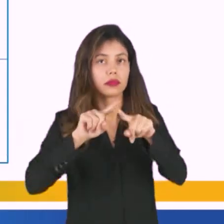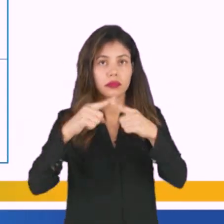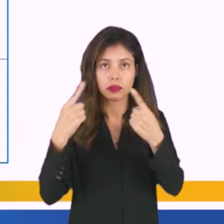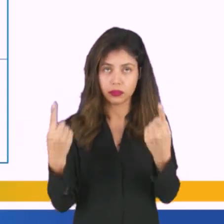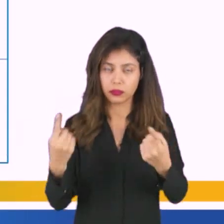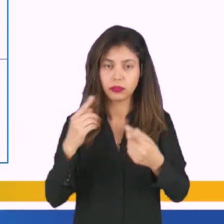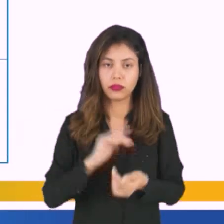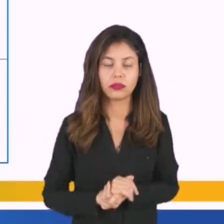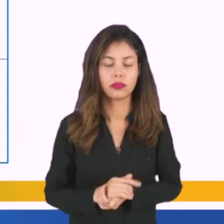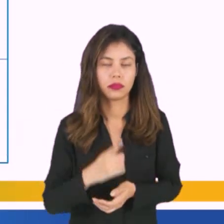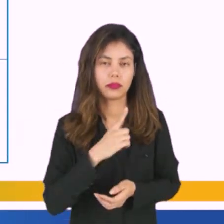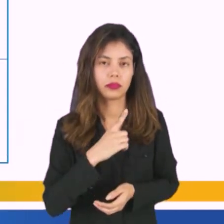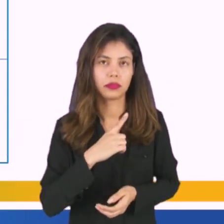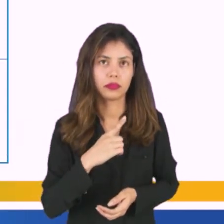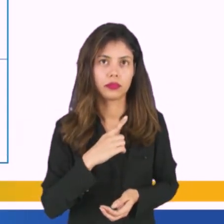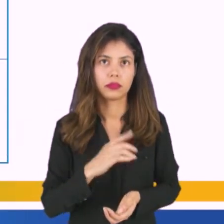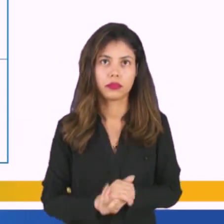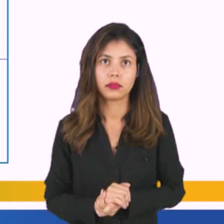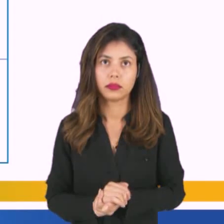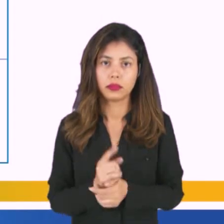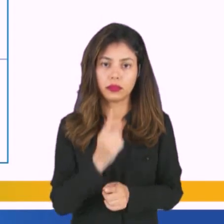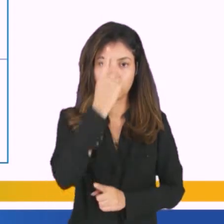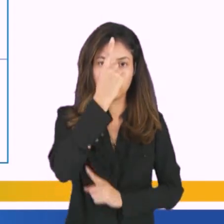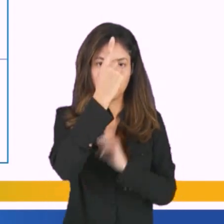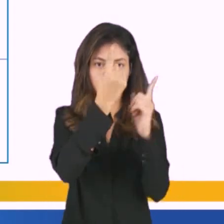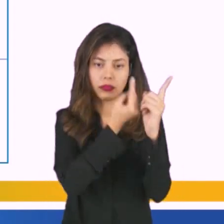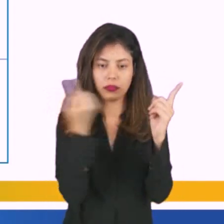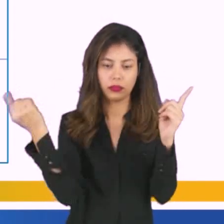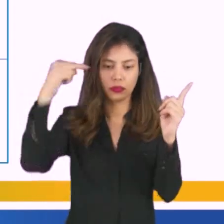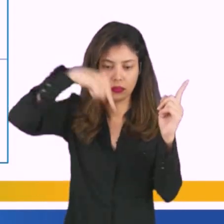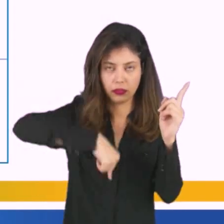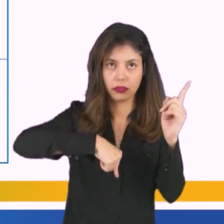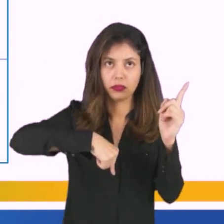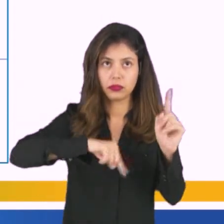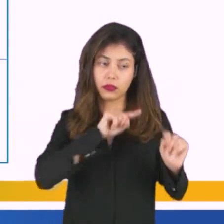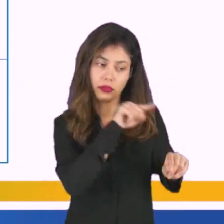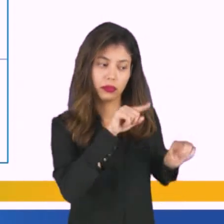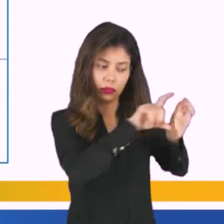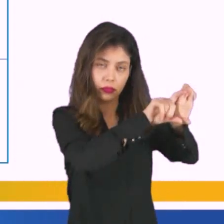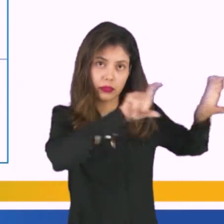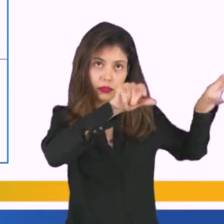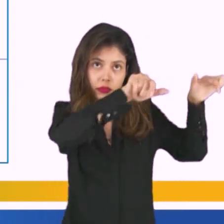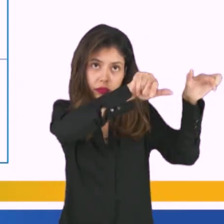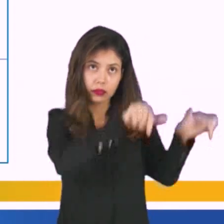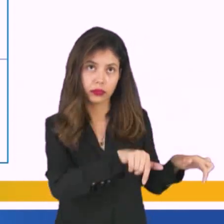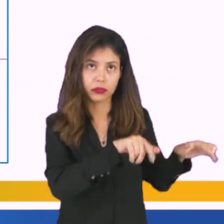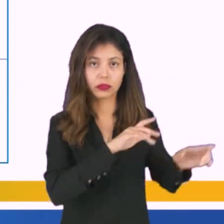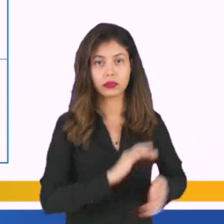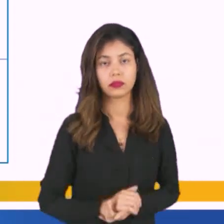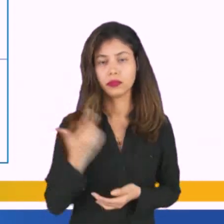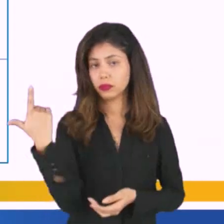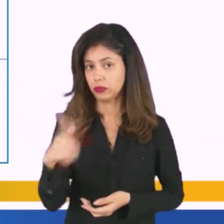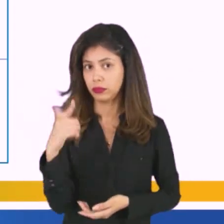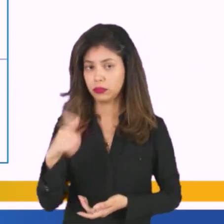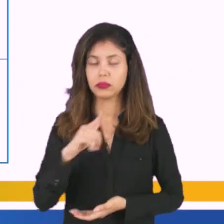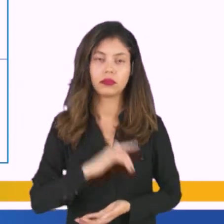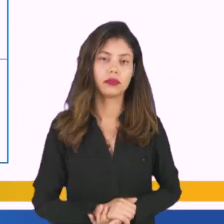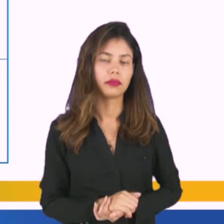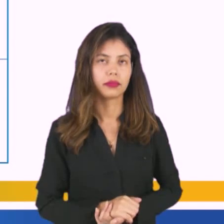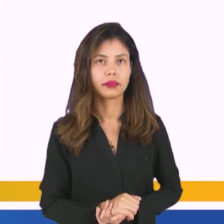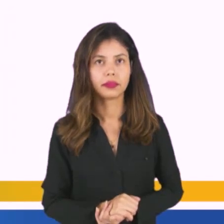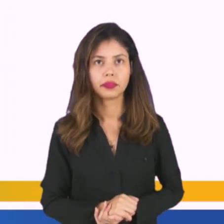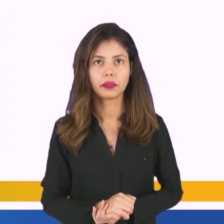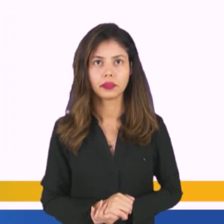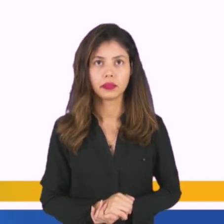uma ramificação aqui, e essa daqui é uma cadeia aberta, Não existe ramificação. O haleto orgânico está ramificado aqui.